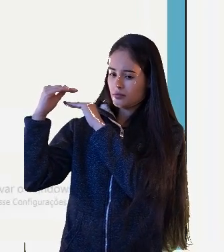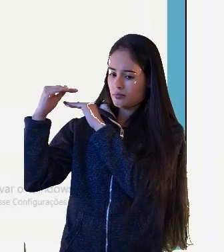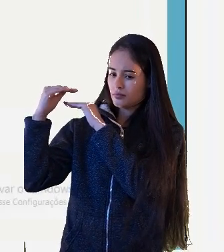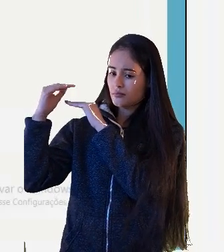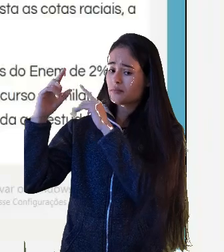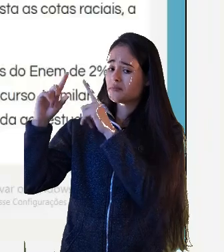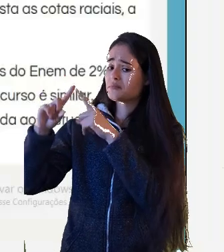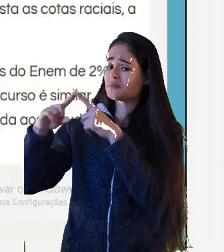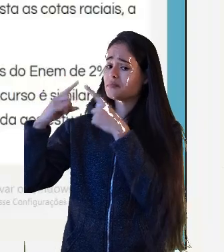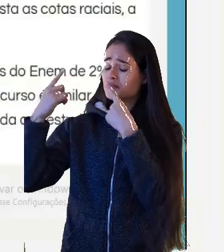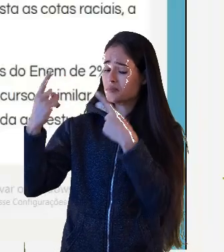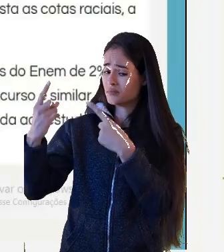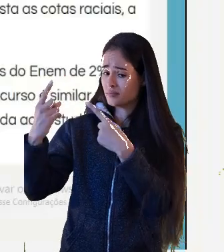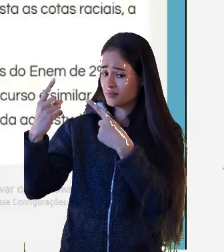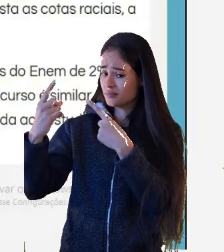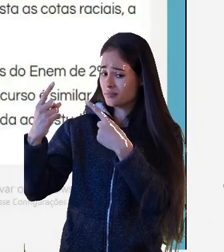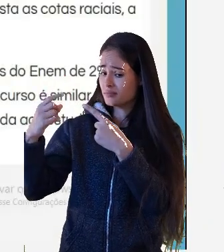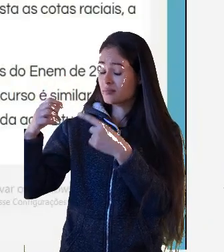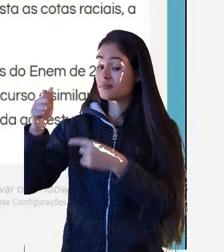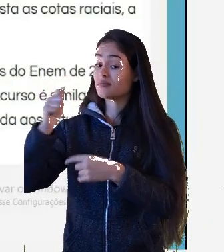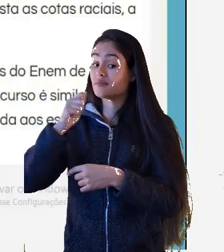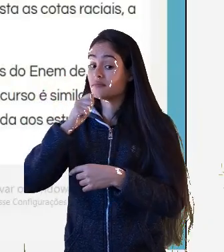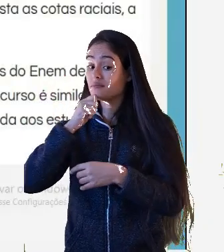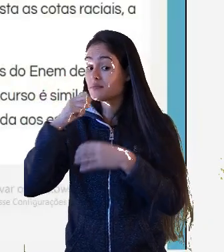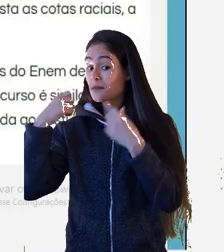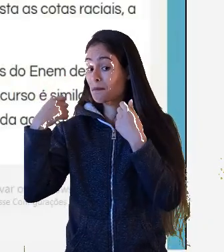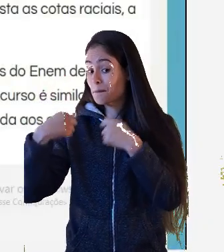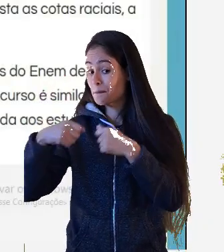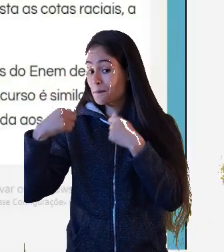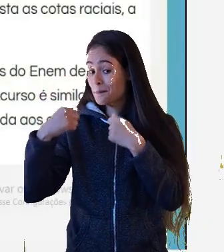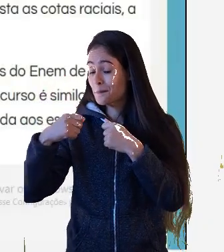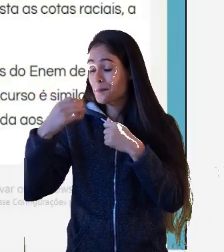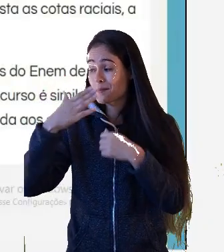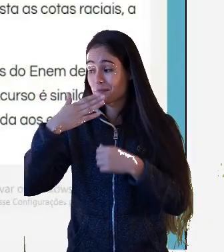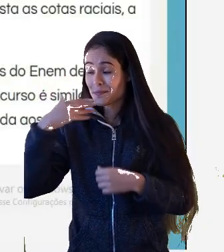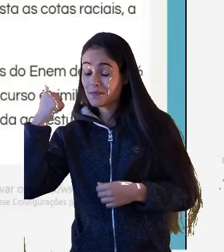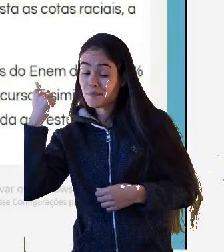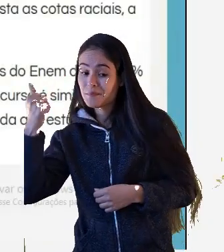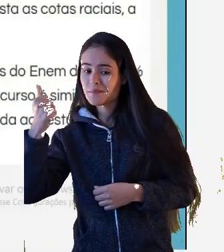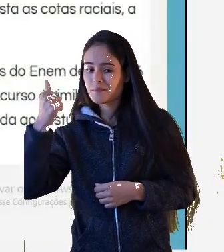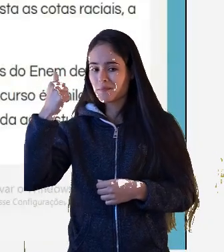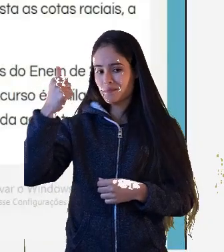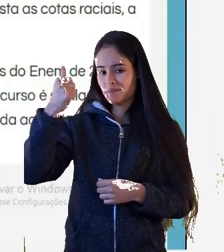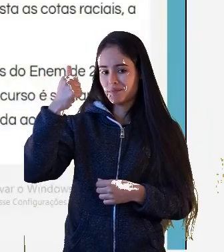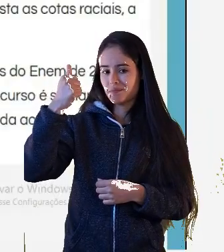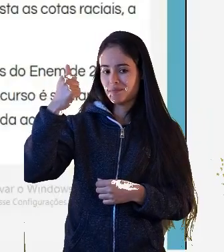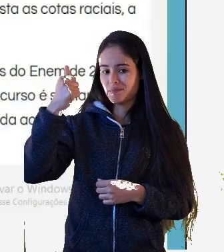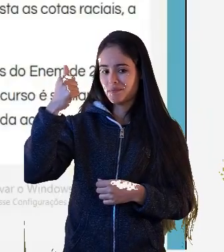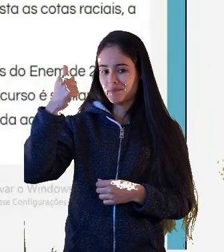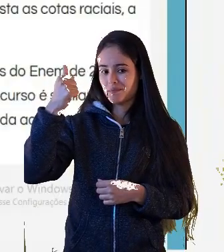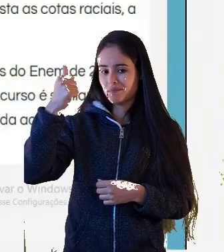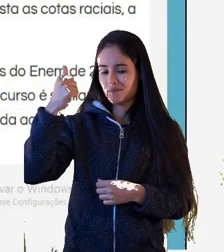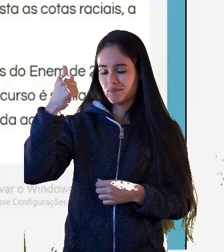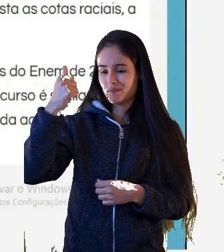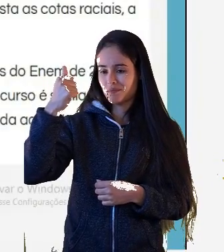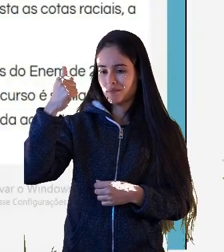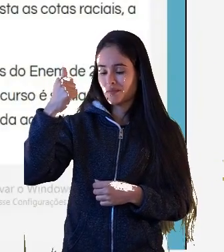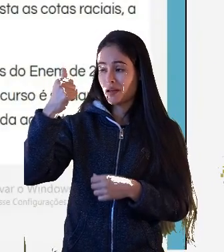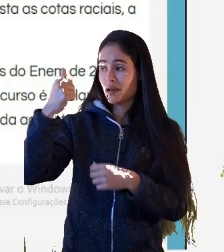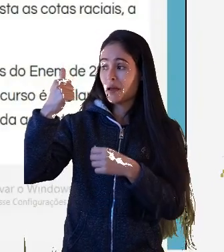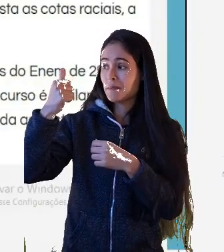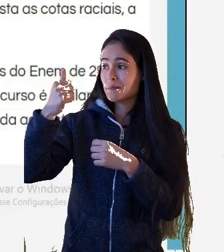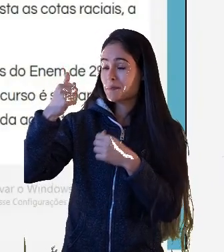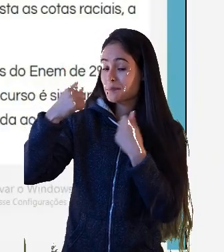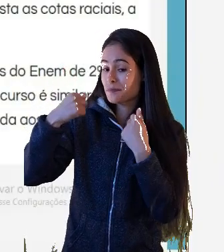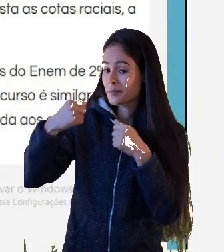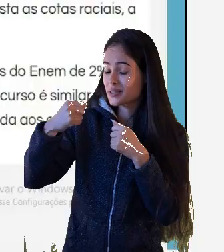Antes de falar só dos artistas, queria contar para vocês como que funciona. De repente, né, muita gente não conhece, tem essa curiosidade de saber, porque